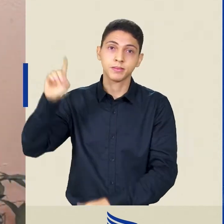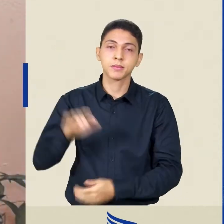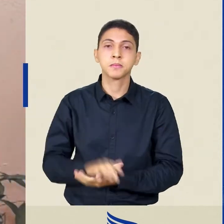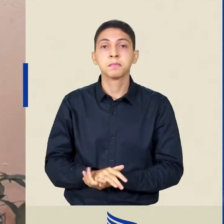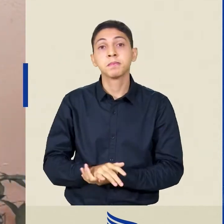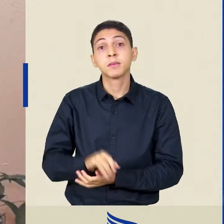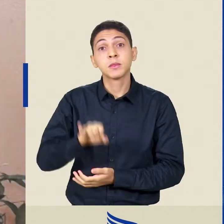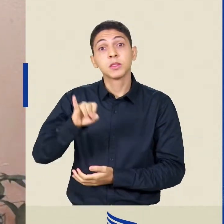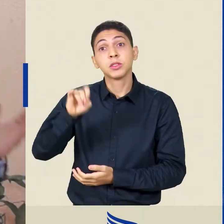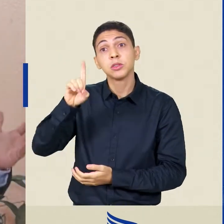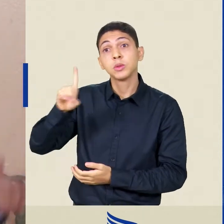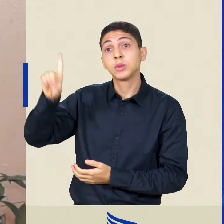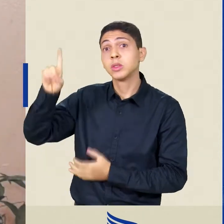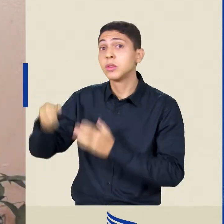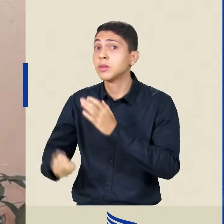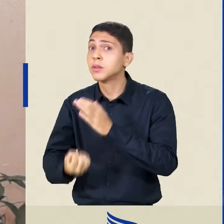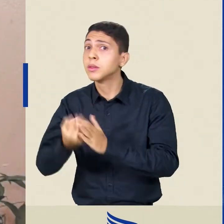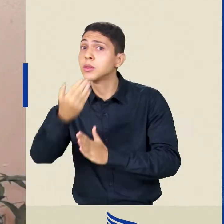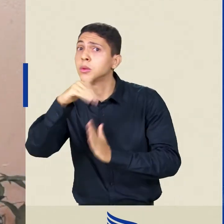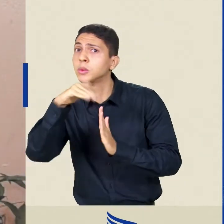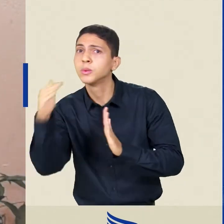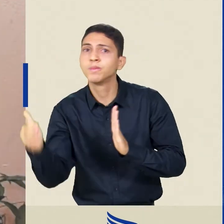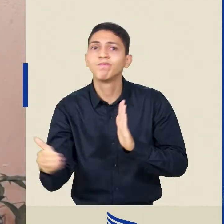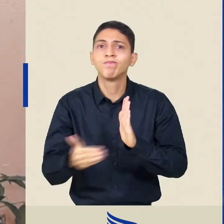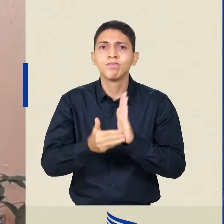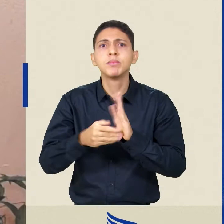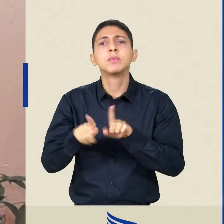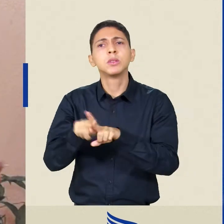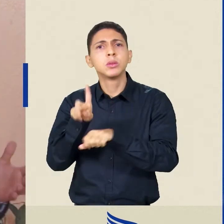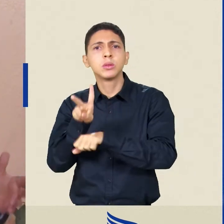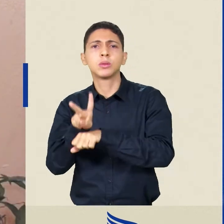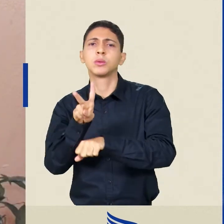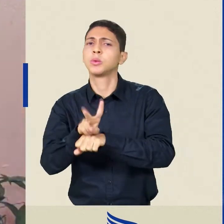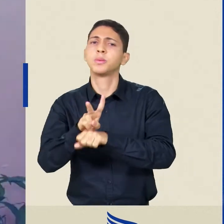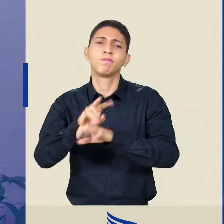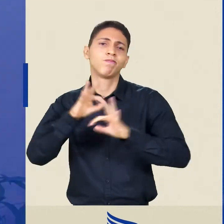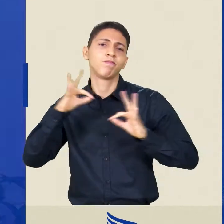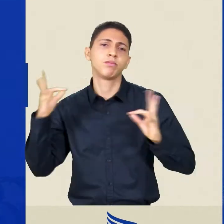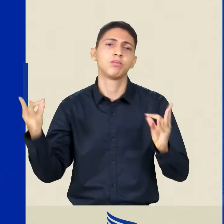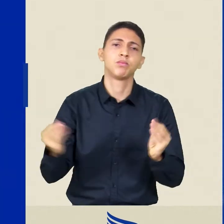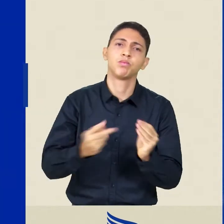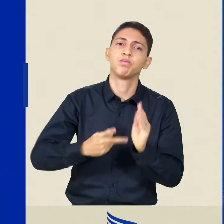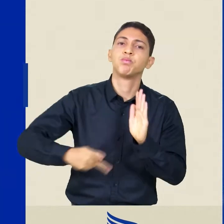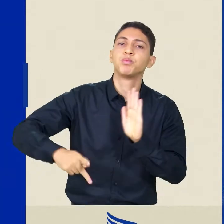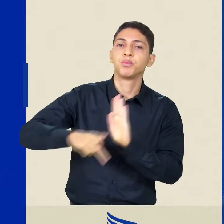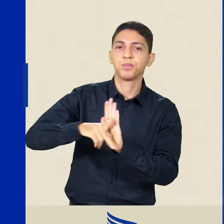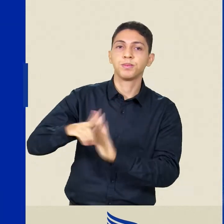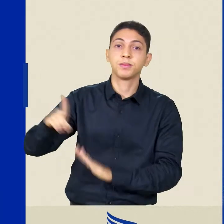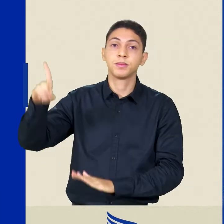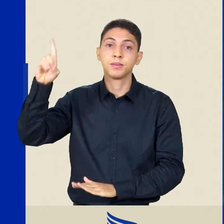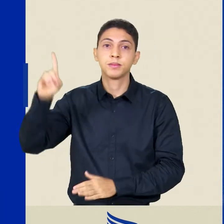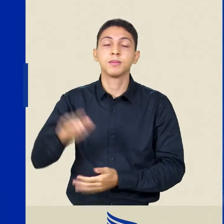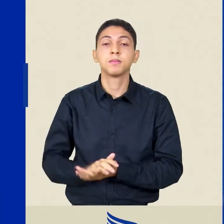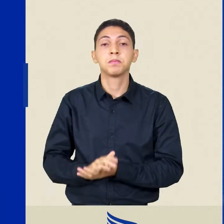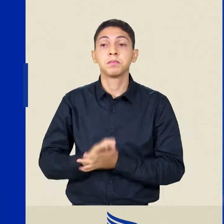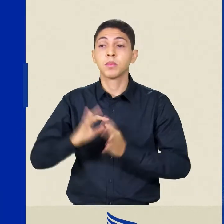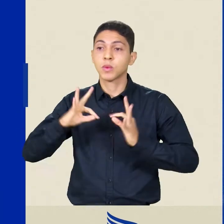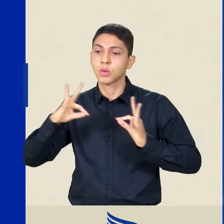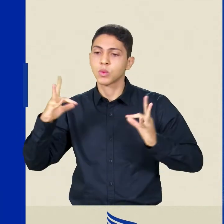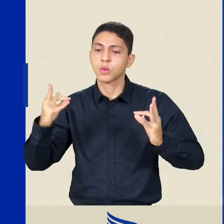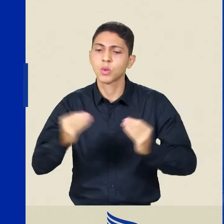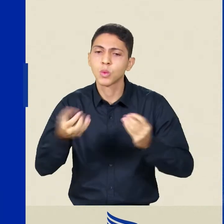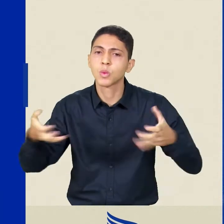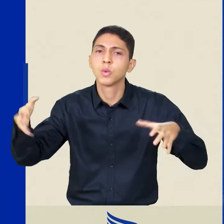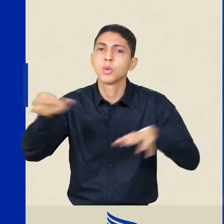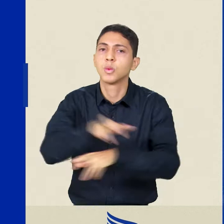criou tudo e sustenta todas as coisas, então tudo pertence a Ele. Pois meus são todos os animais do bosque,